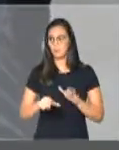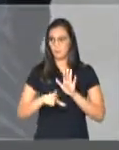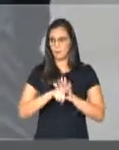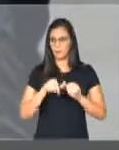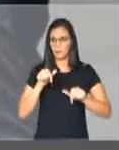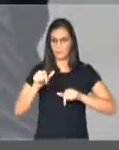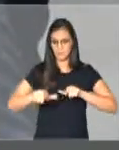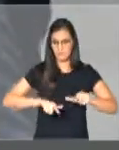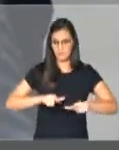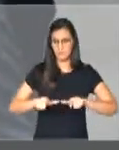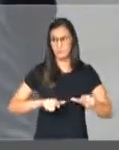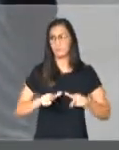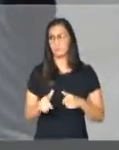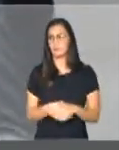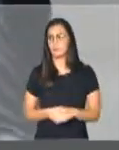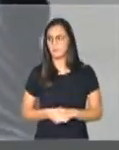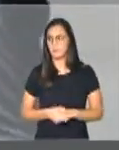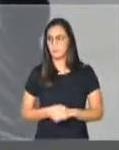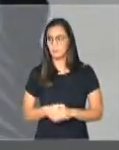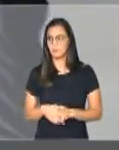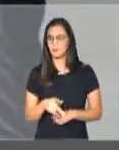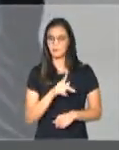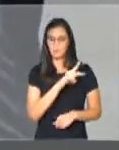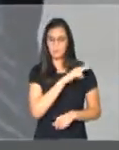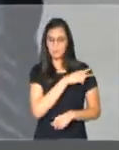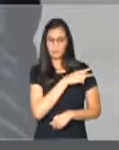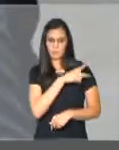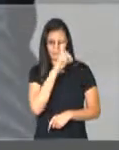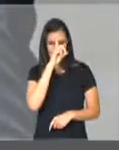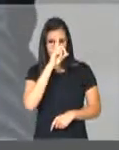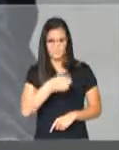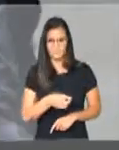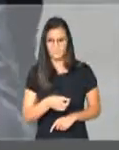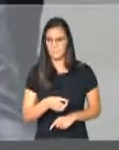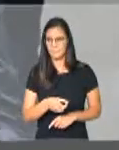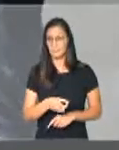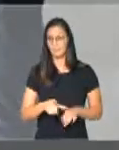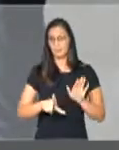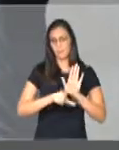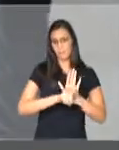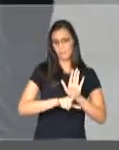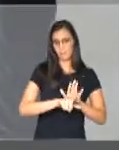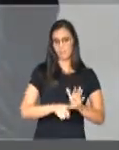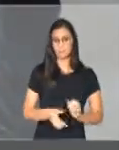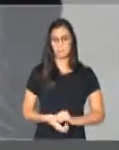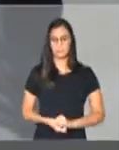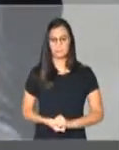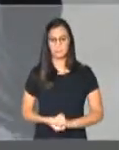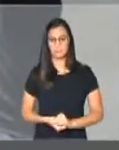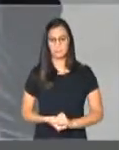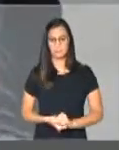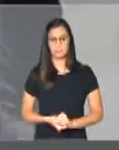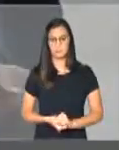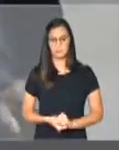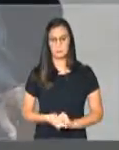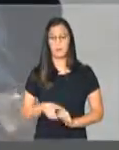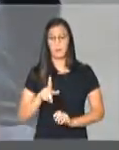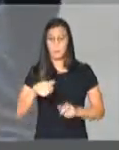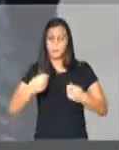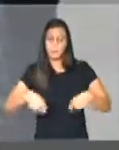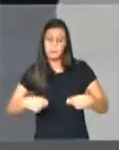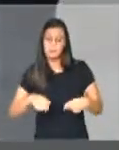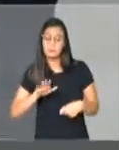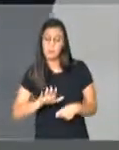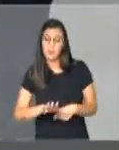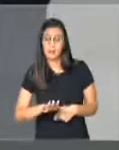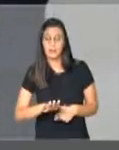do negociado sobre o legislado, questões relacionadas à reforma da Previdência, que, embora seja necessária, mas o